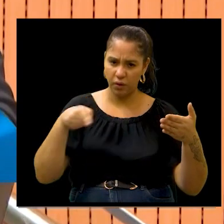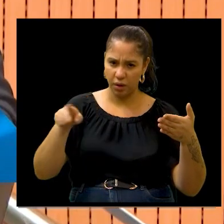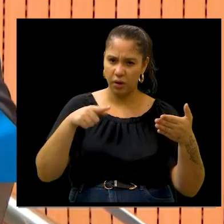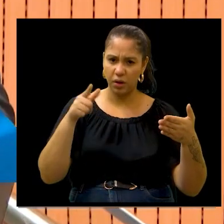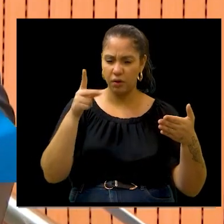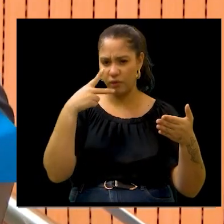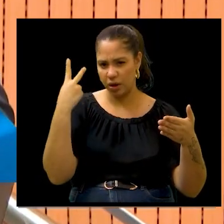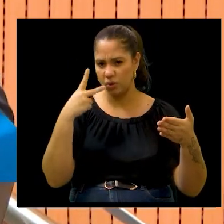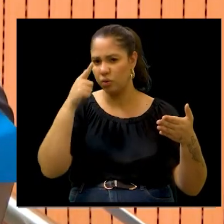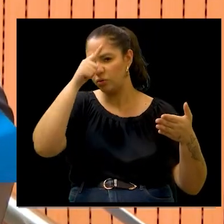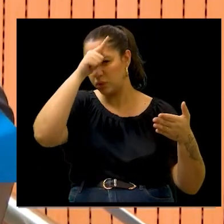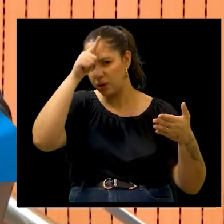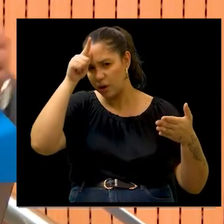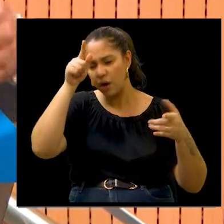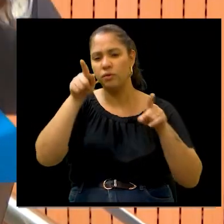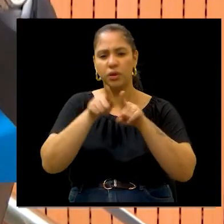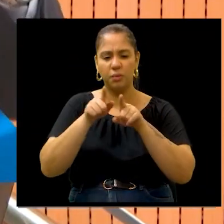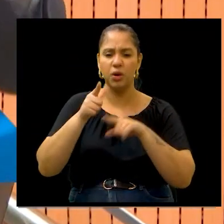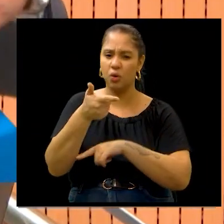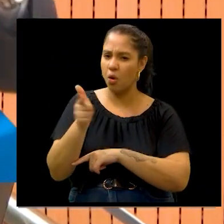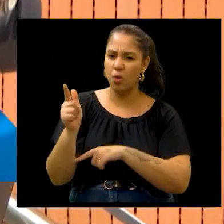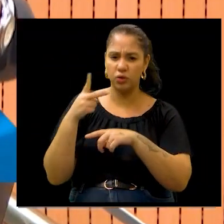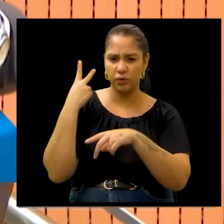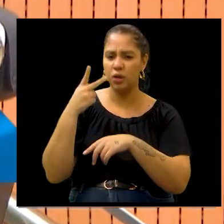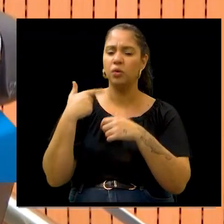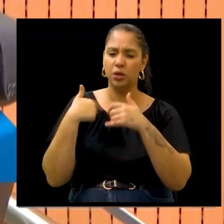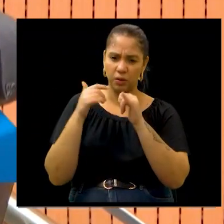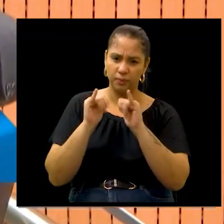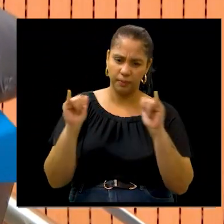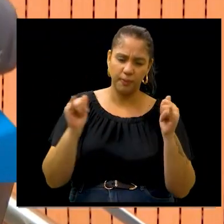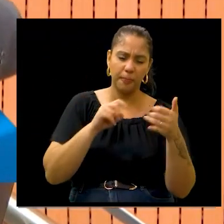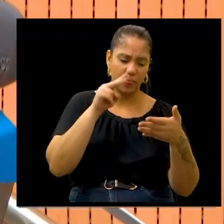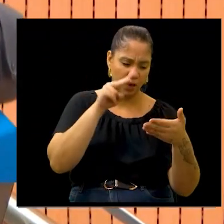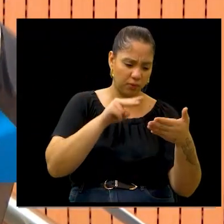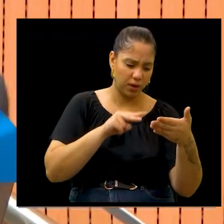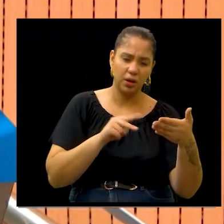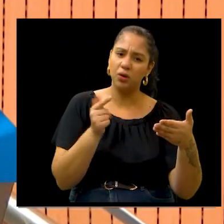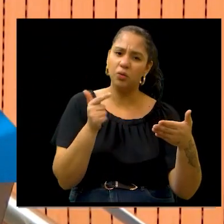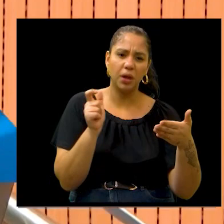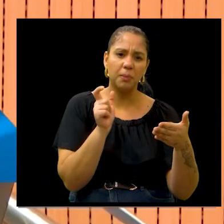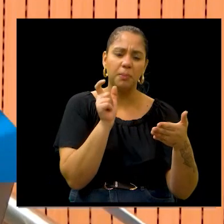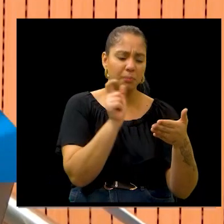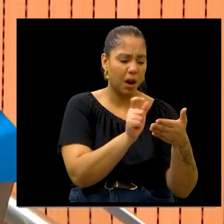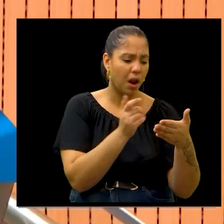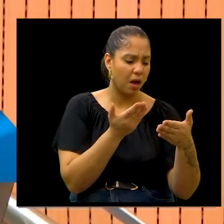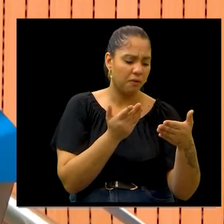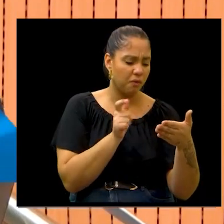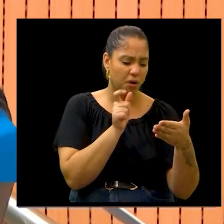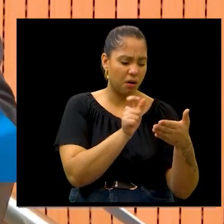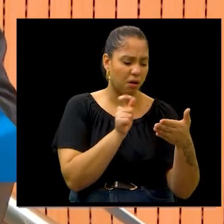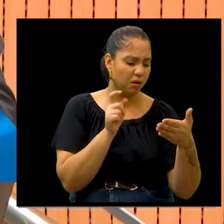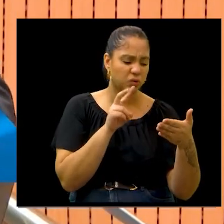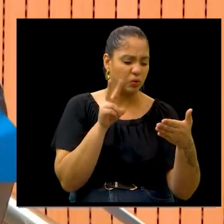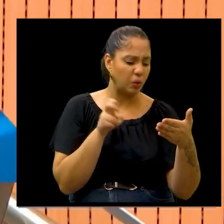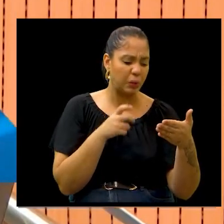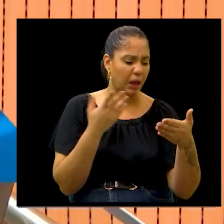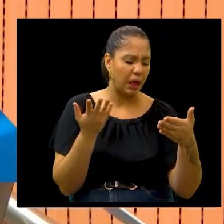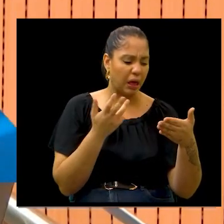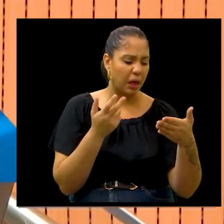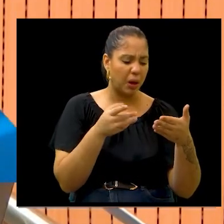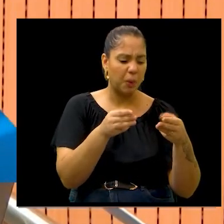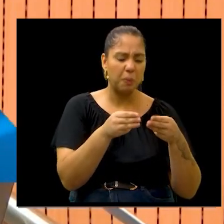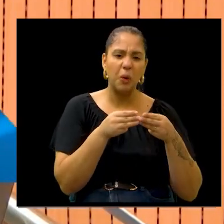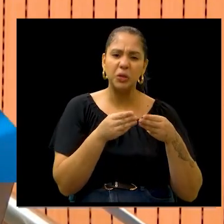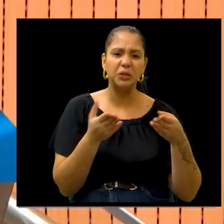e vereador Gustavo Petra. E para os vereadores que vão me suceder depois, também me dirijo a eles. Não há uma palavra sequer na